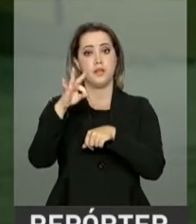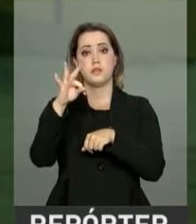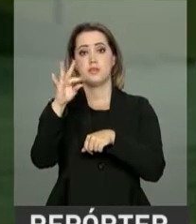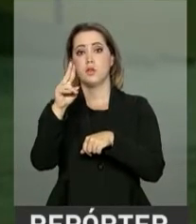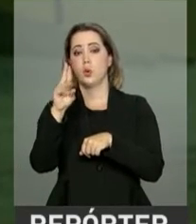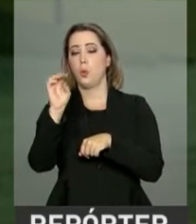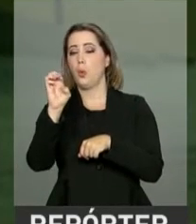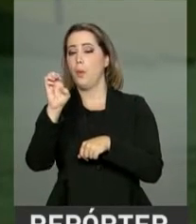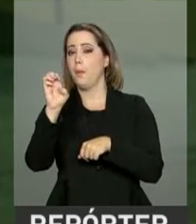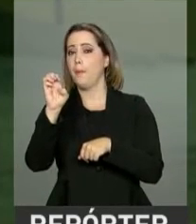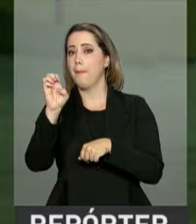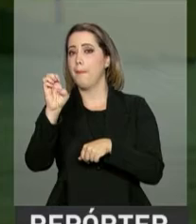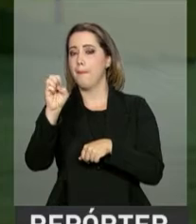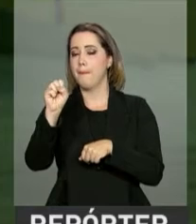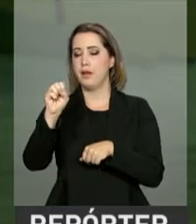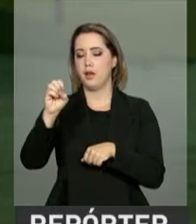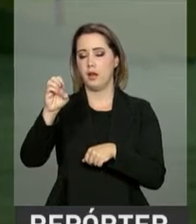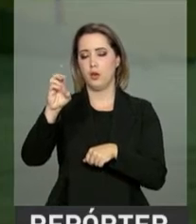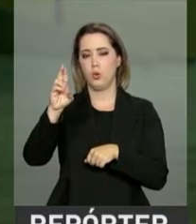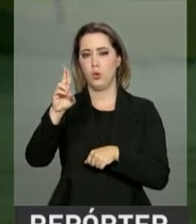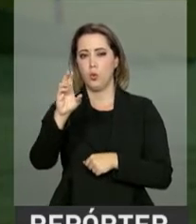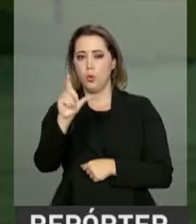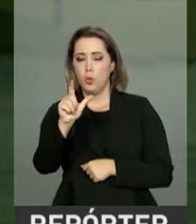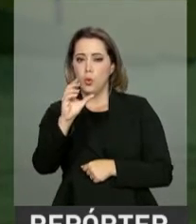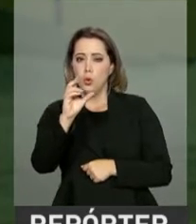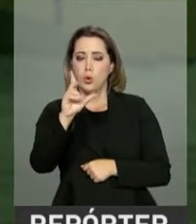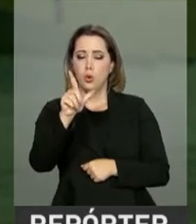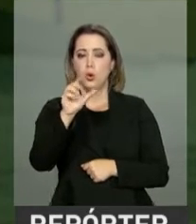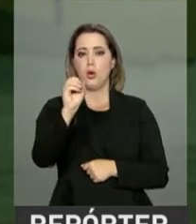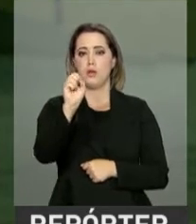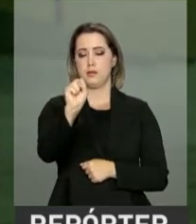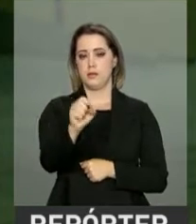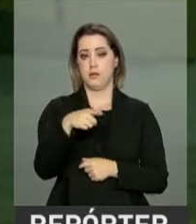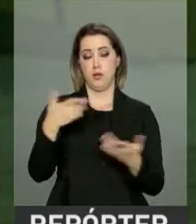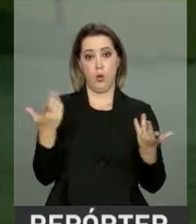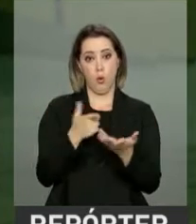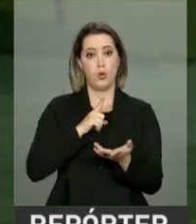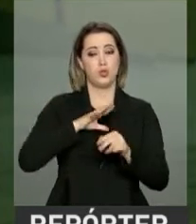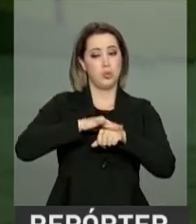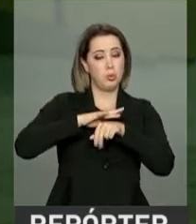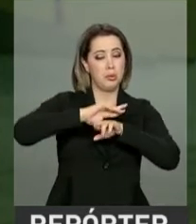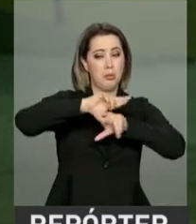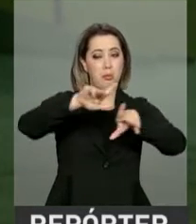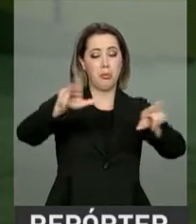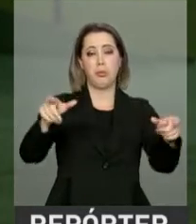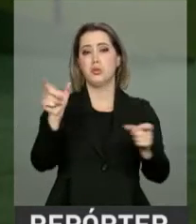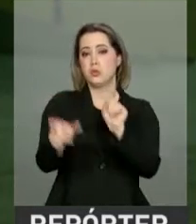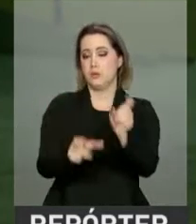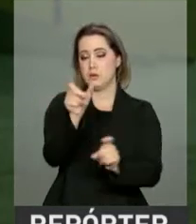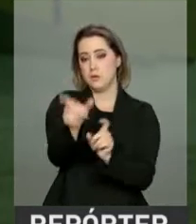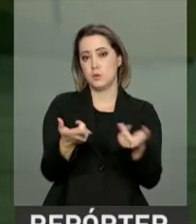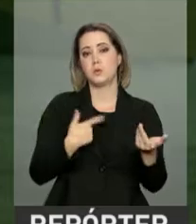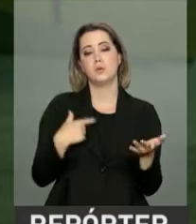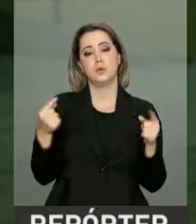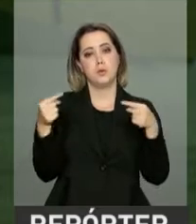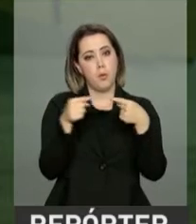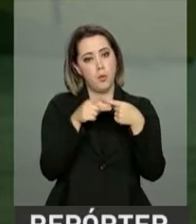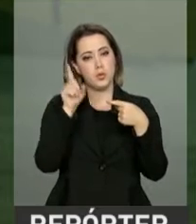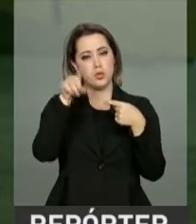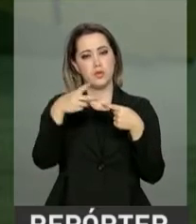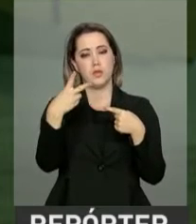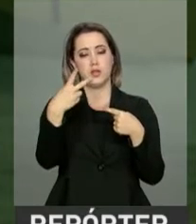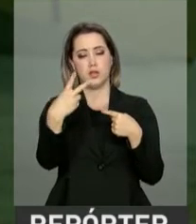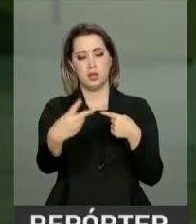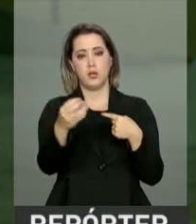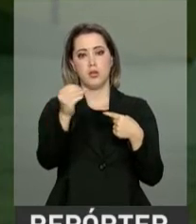a incidência é de 32,4 casos por 100 mil habitantes. E a meta até 2035 é